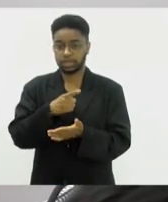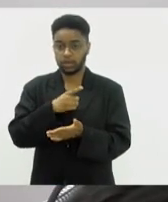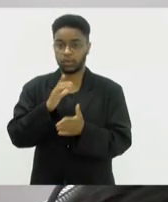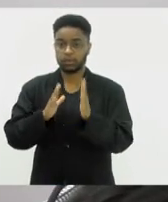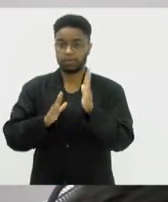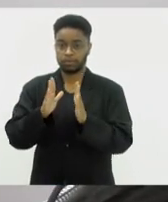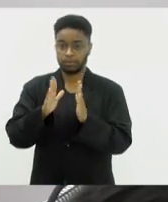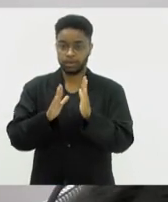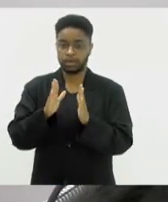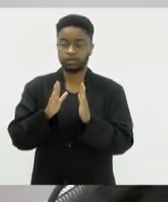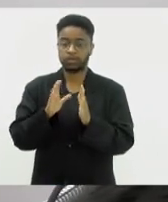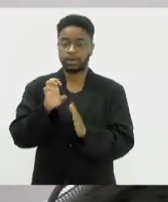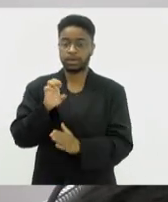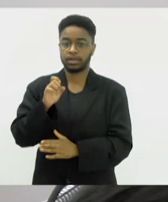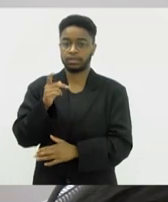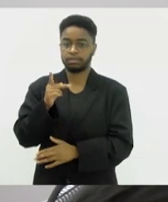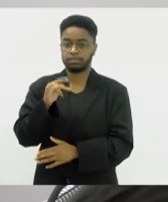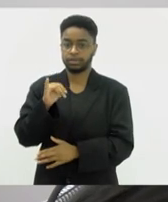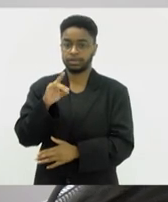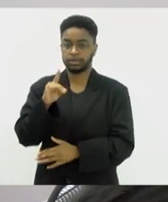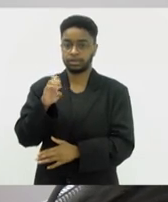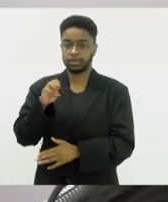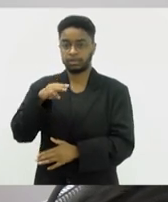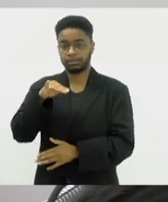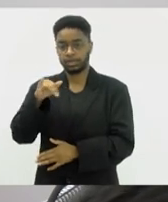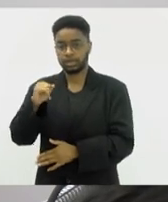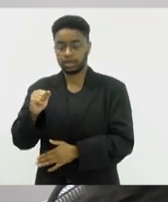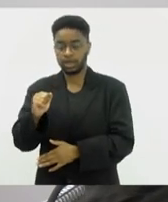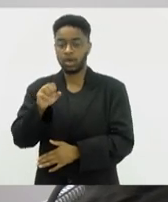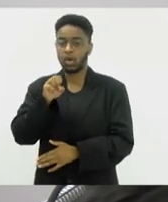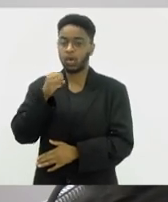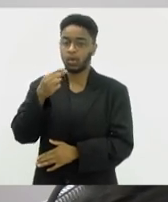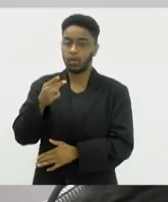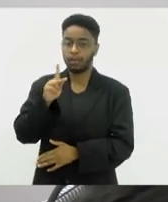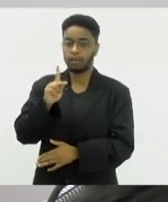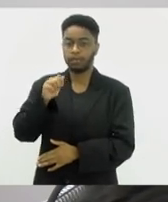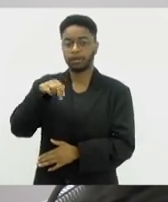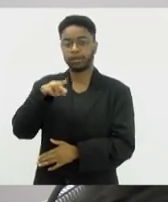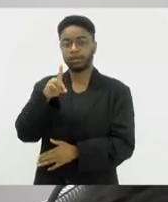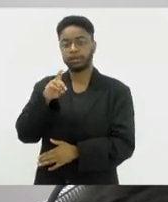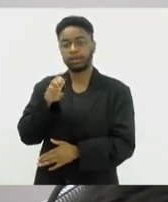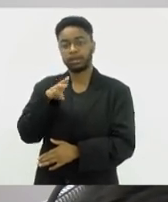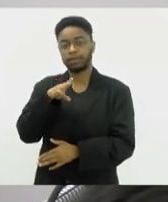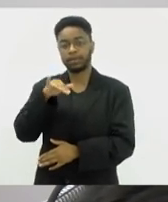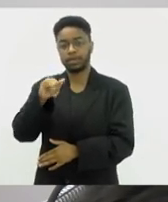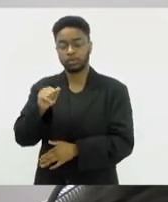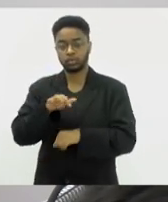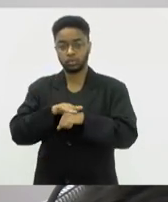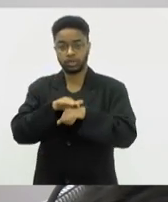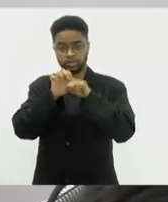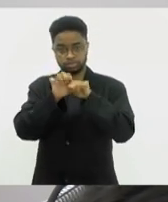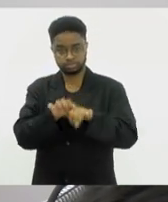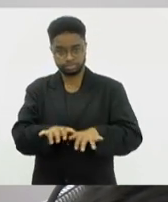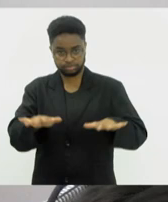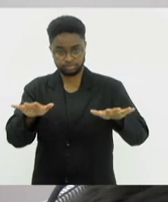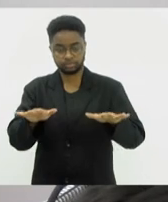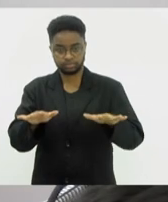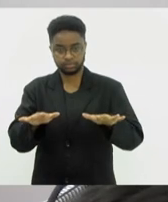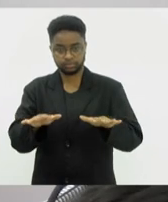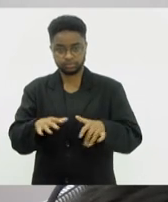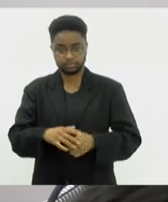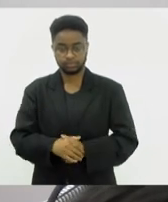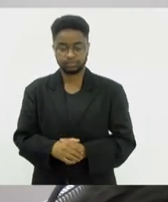ou uma pandemia, mas vamos para a epidemia, por doenças